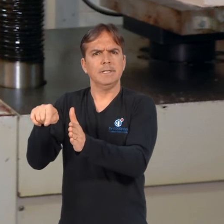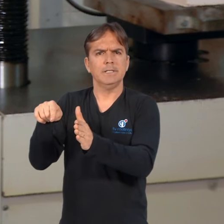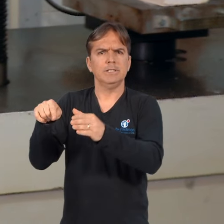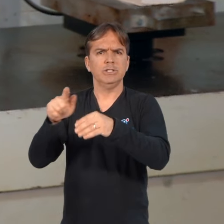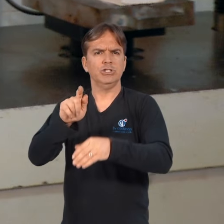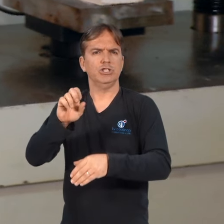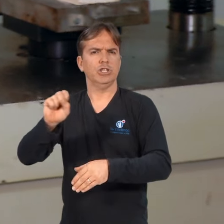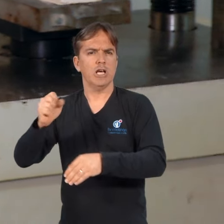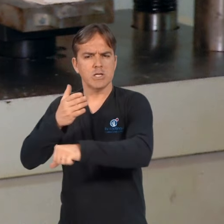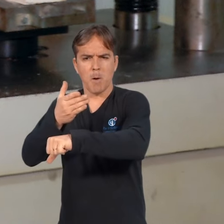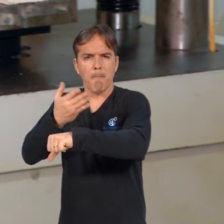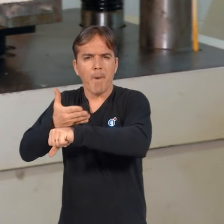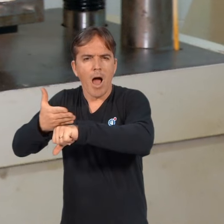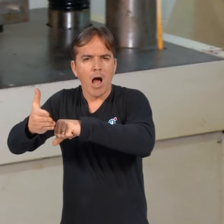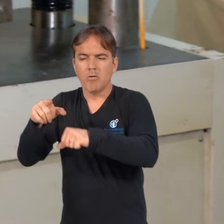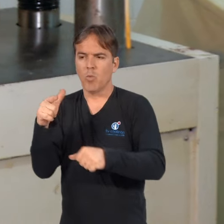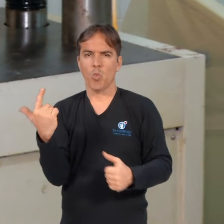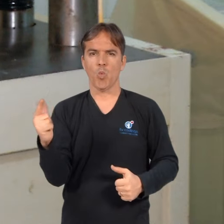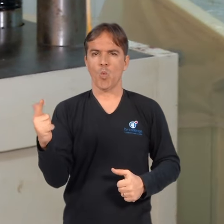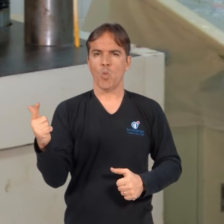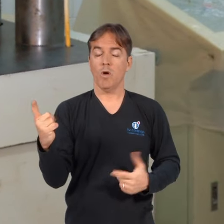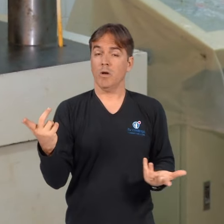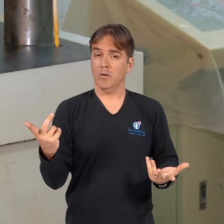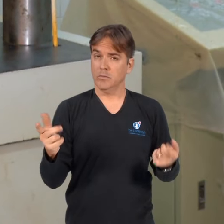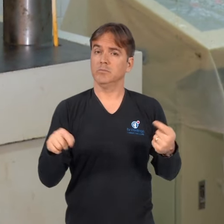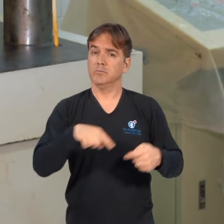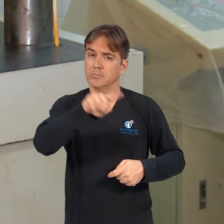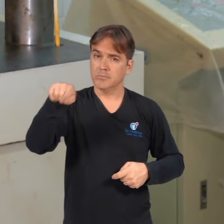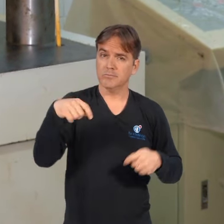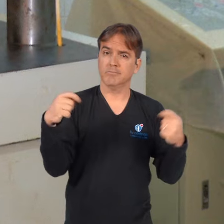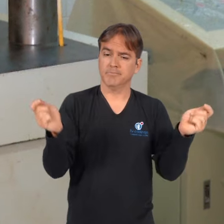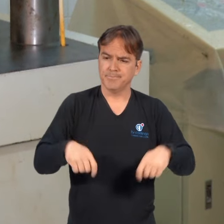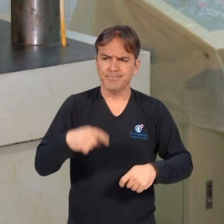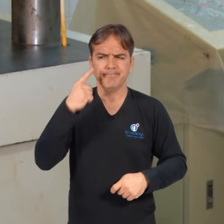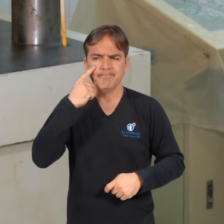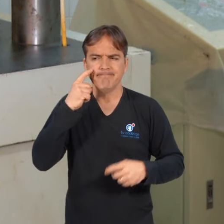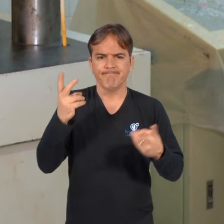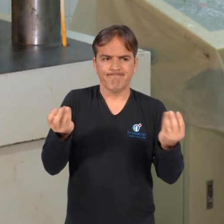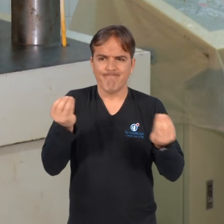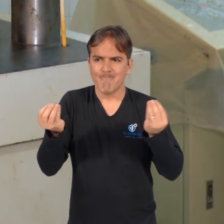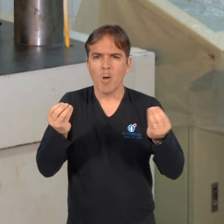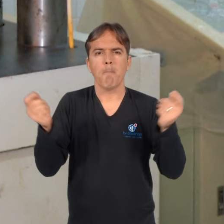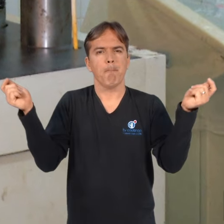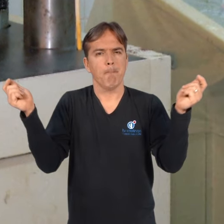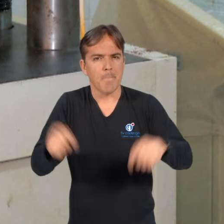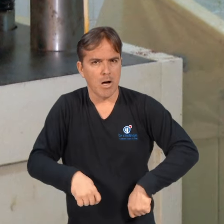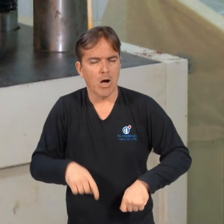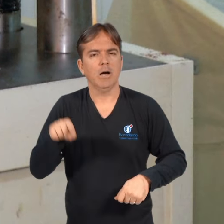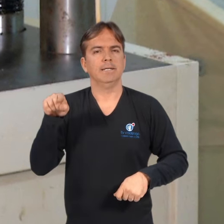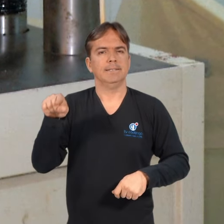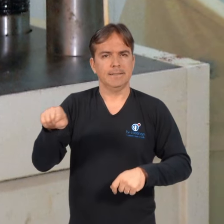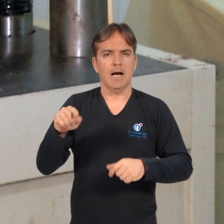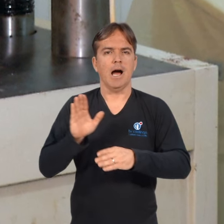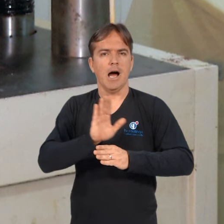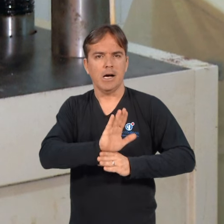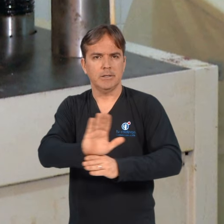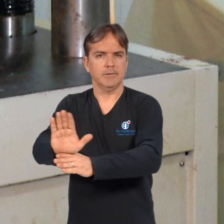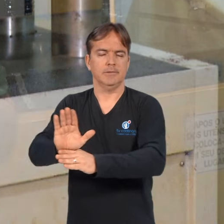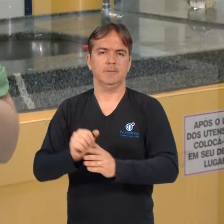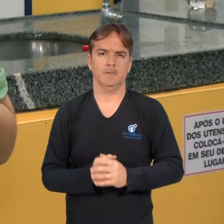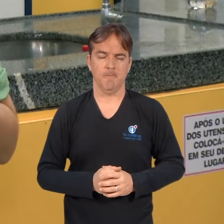como material alternativo que apresenta inúmeras vantagens em termos de desempenho. Então a gente vê esse potencial para a comunidade externa. A